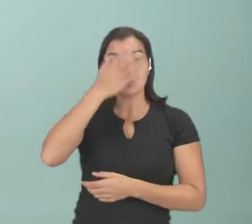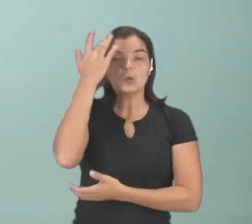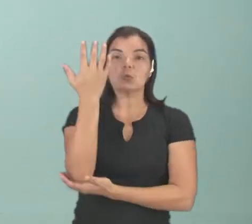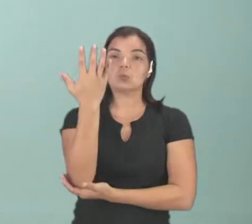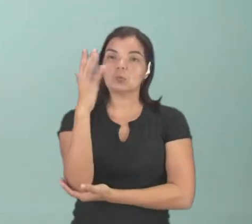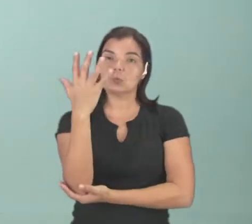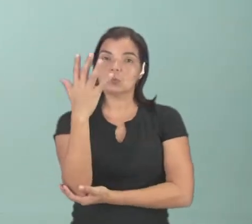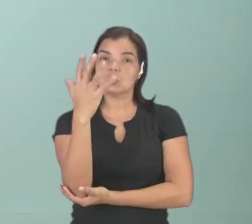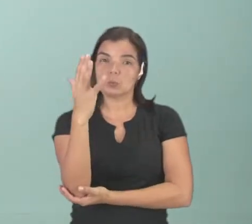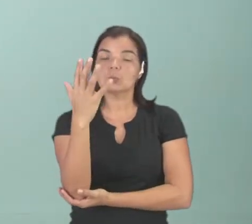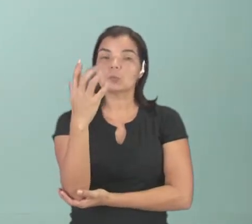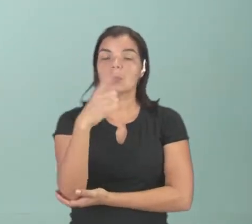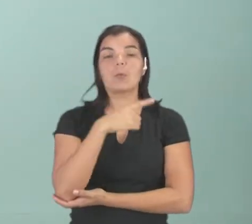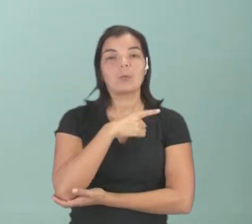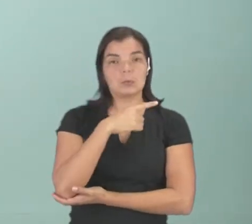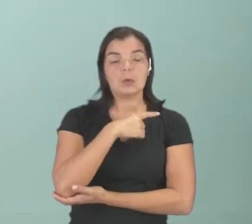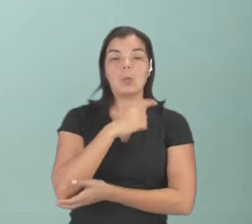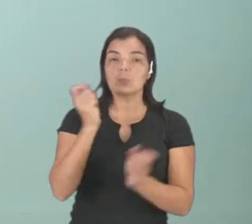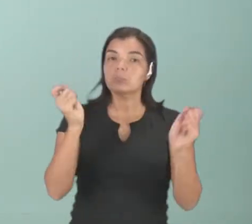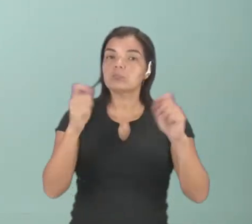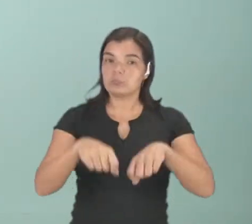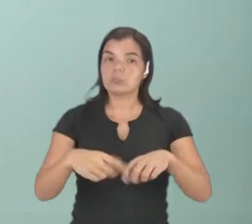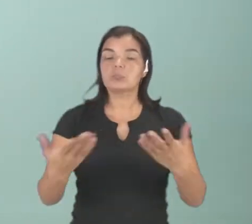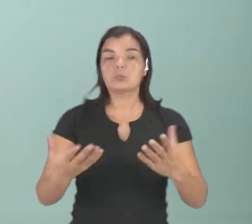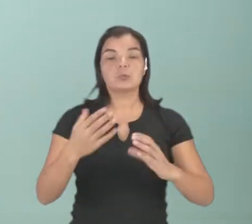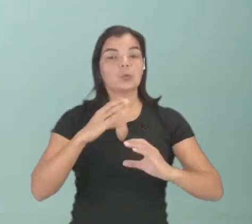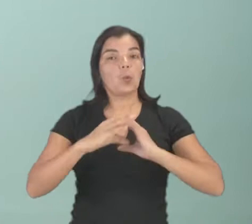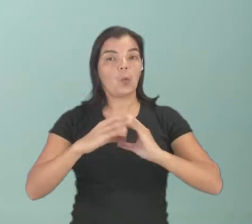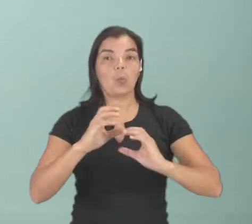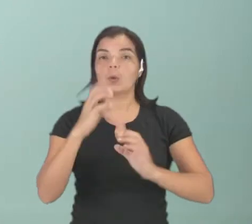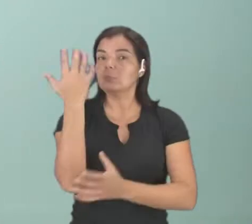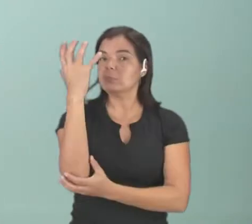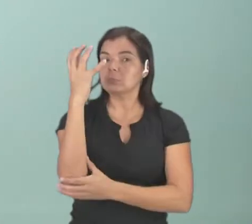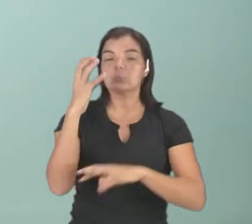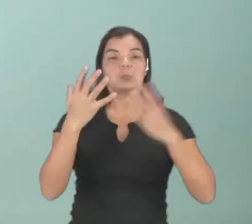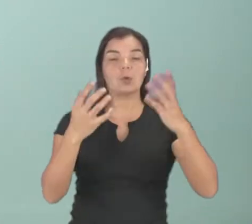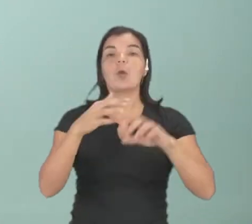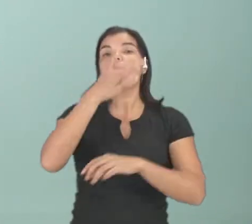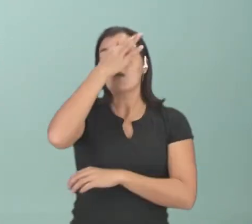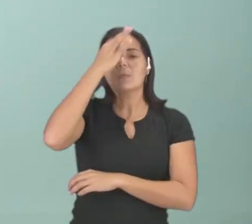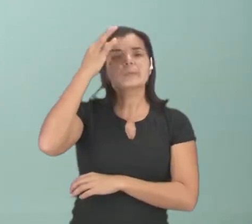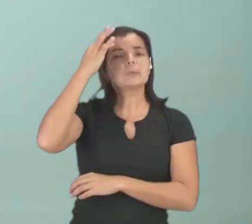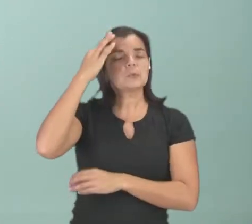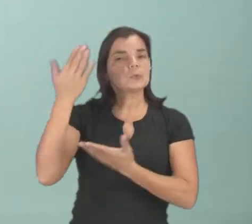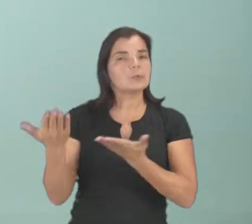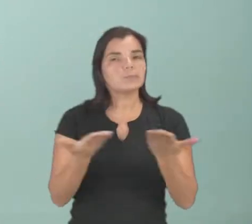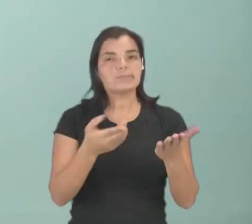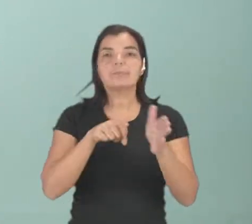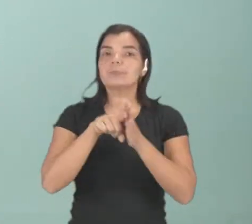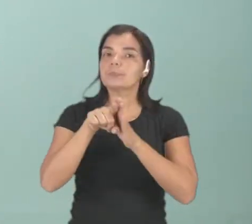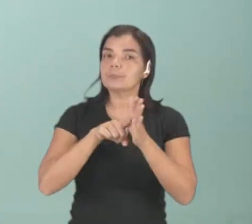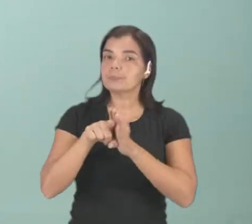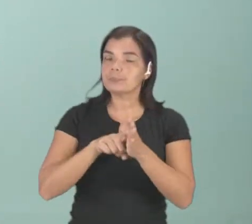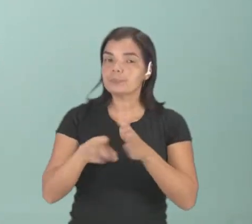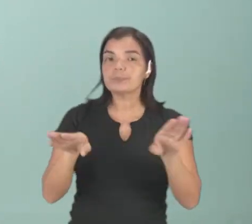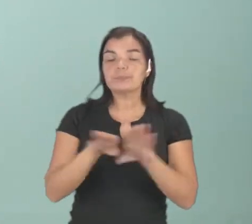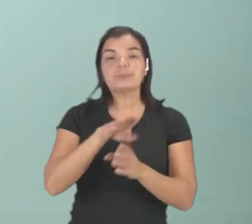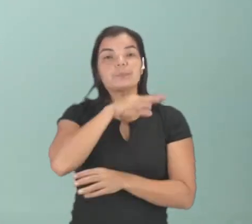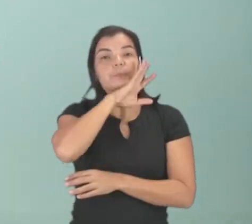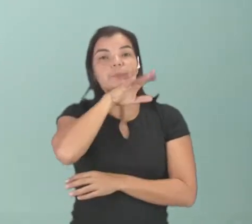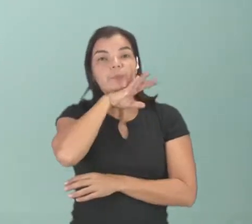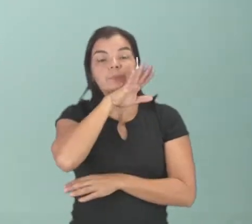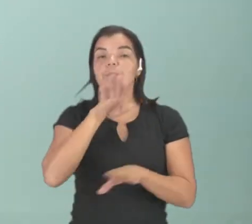plantas também possuiriam capacidade de se comunicar umas com as outras. A filosofia contemporânea eu te convido a pesquisar. E os